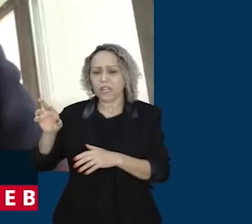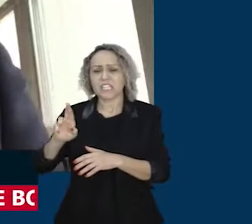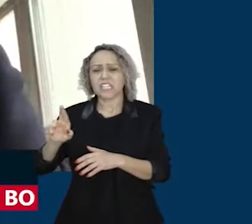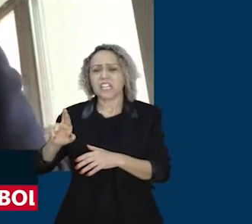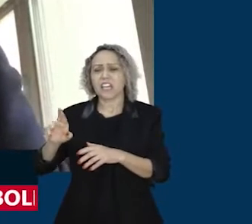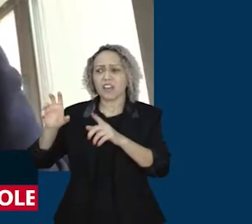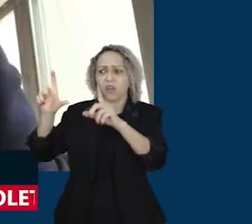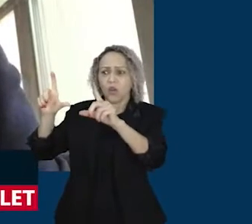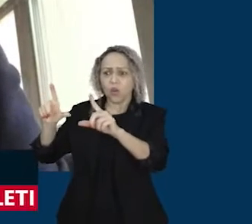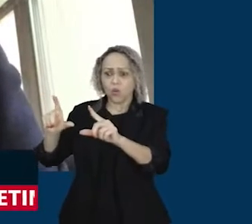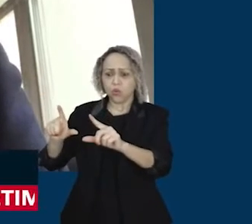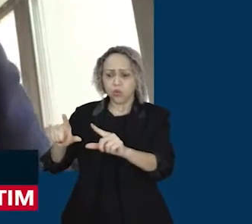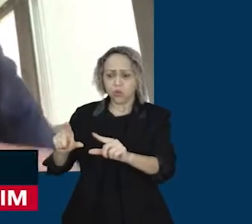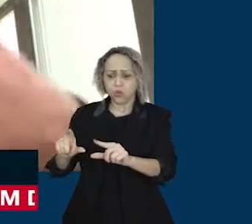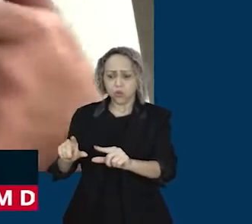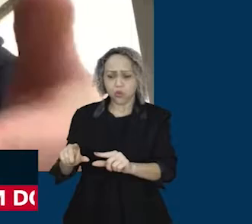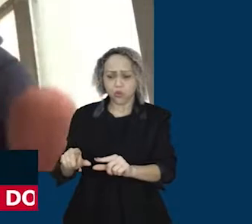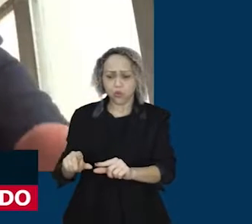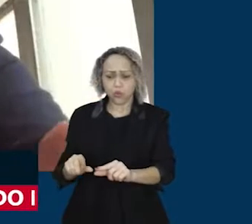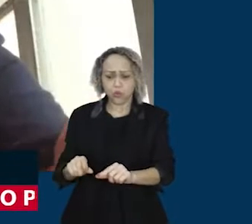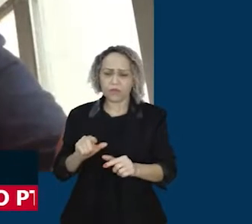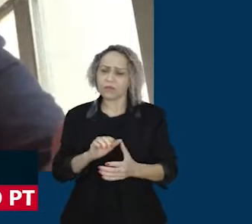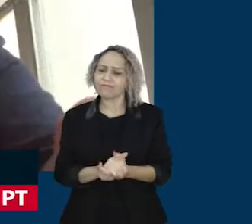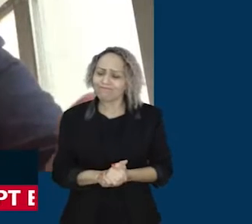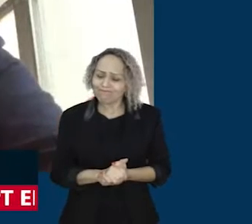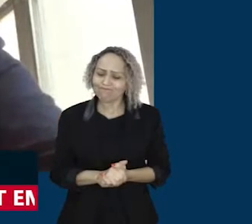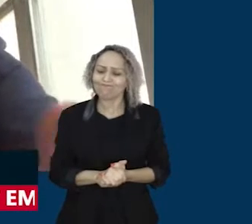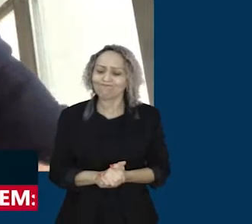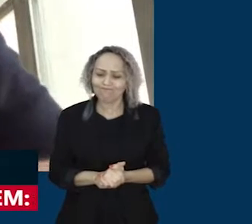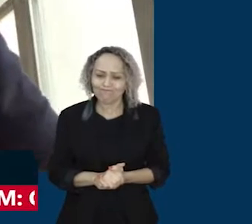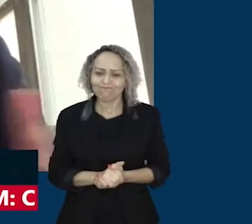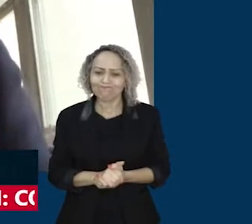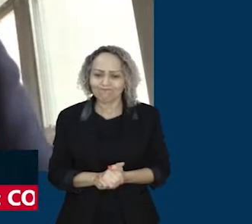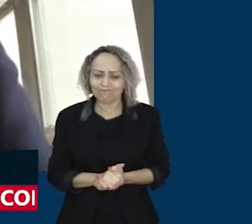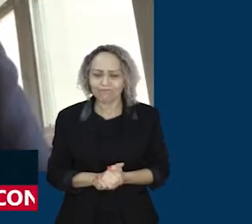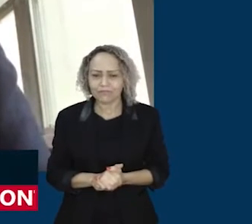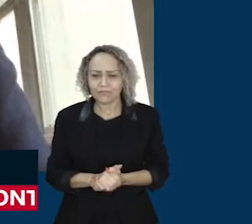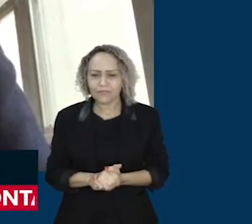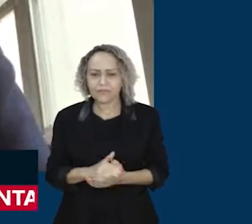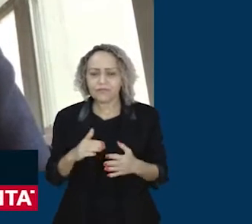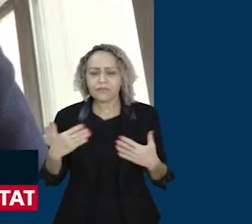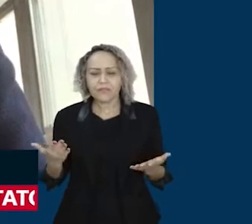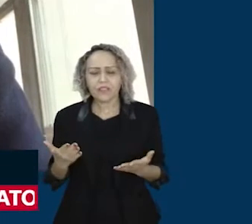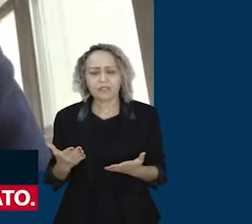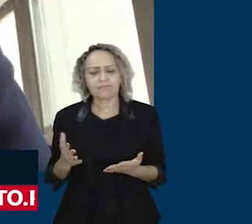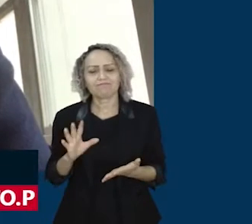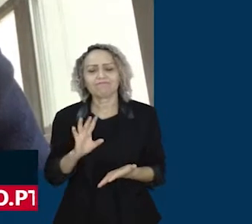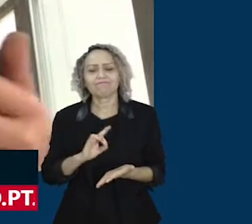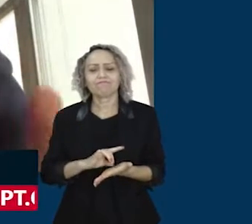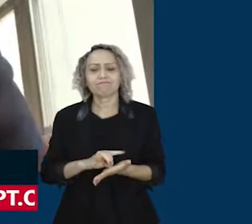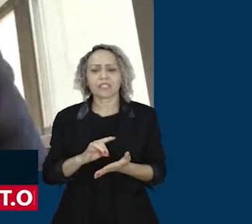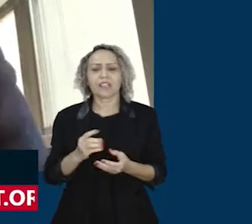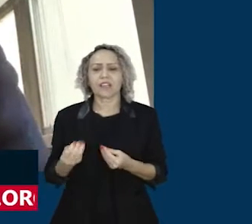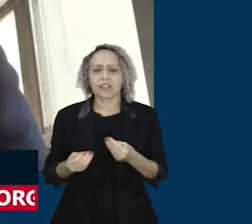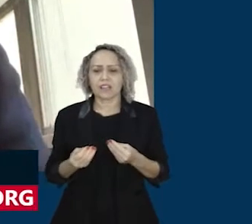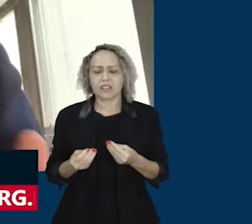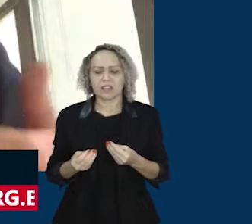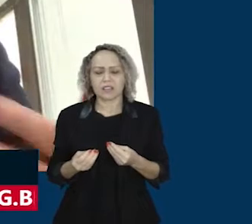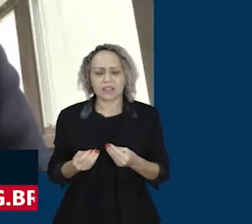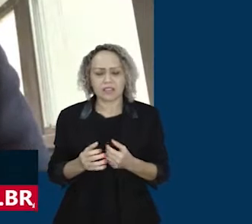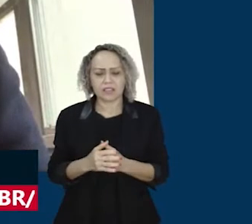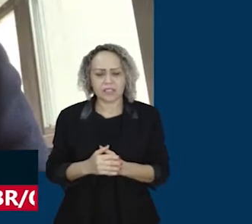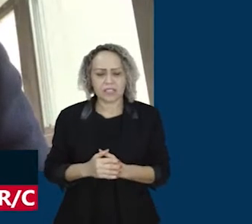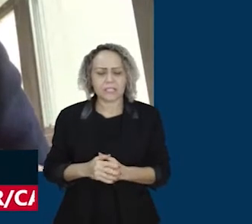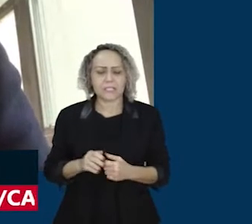já realizado, né? Fora esse outro que virá agora. Então, realmente, é dose dupla